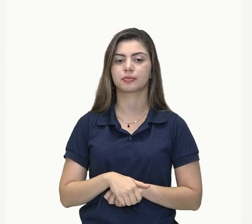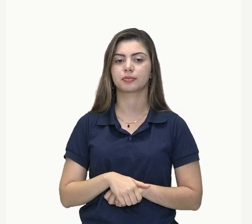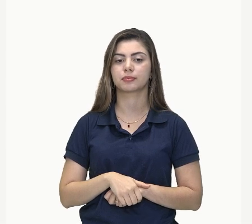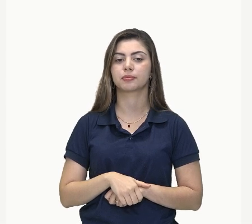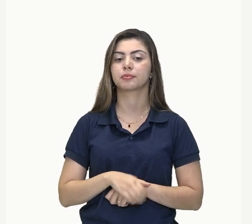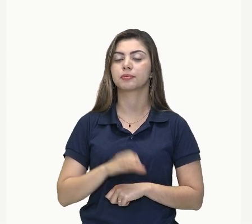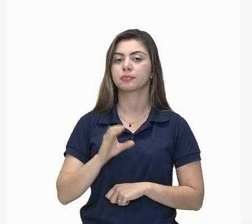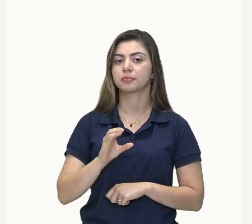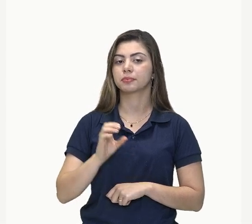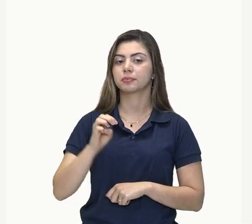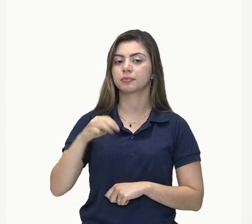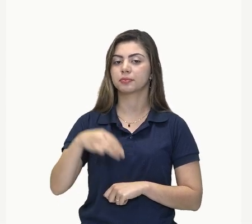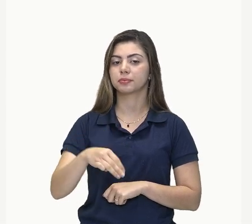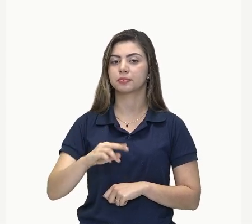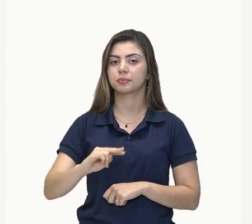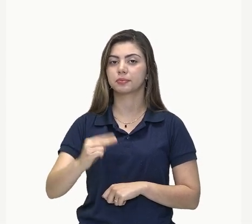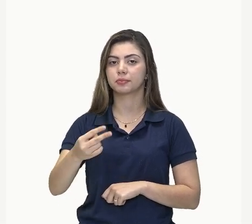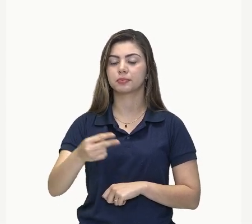Centímetros